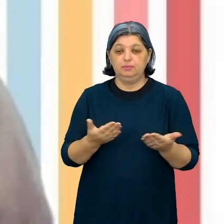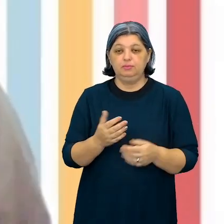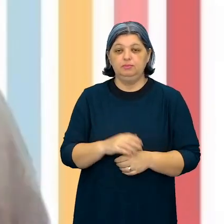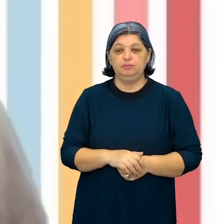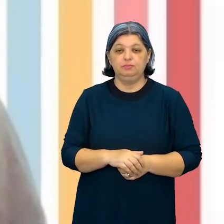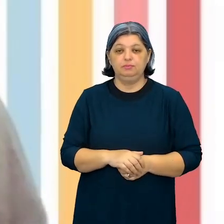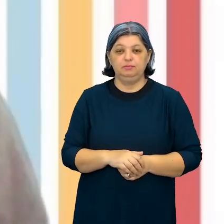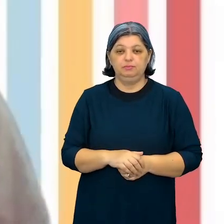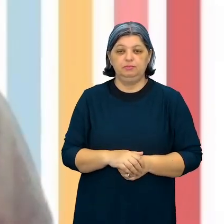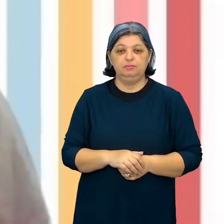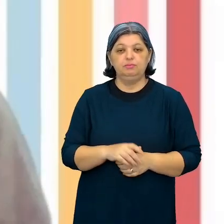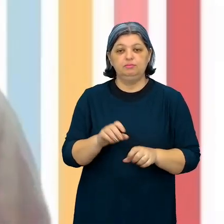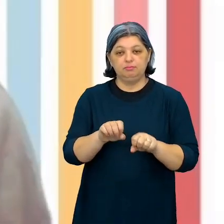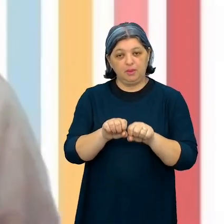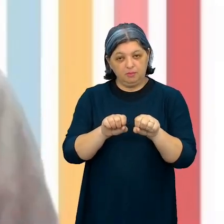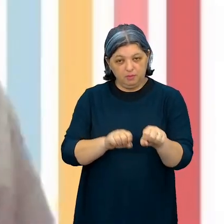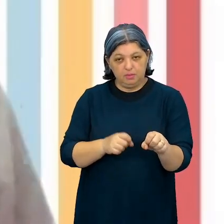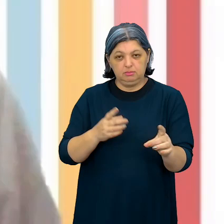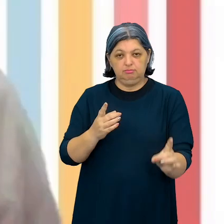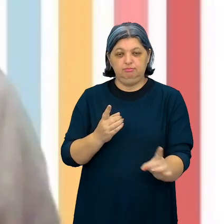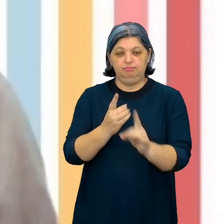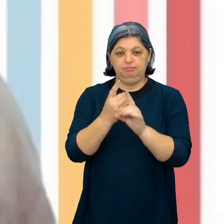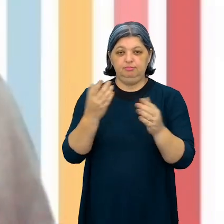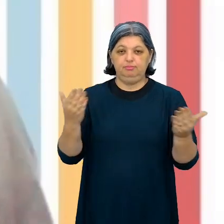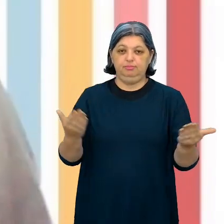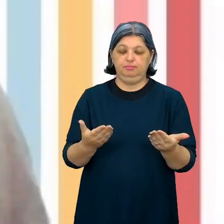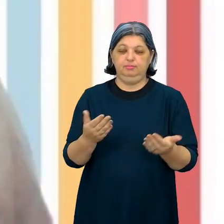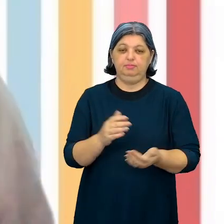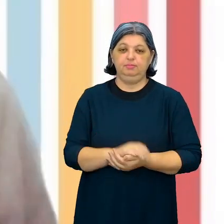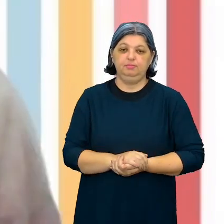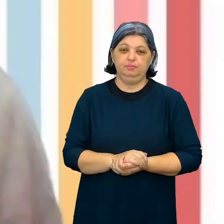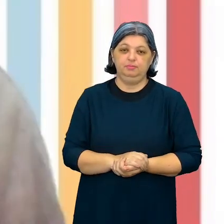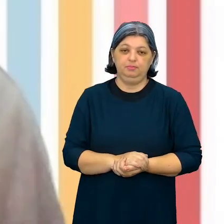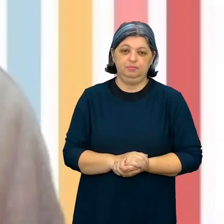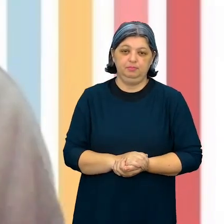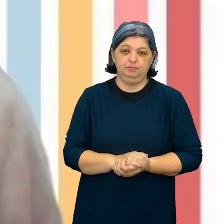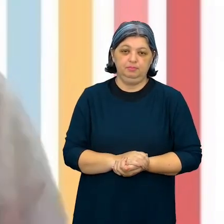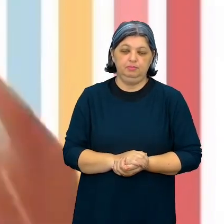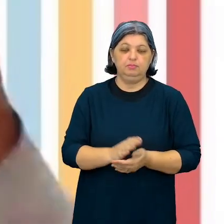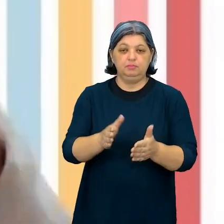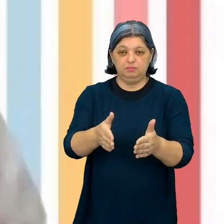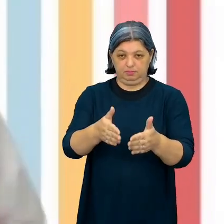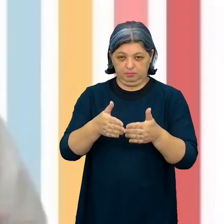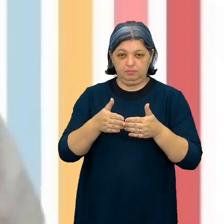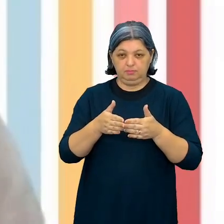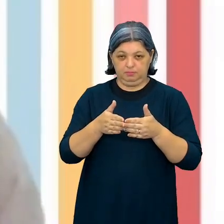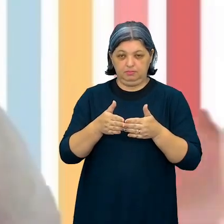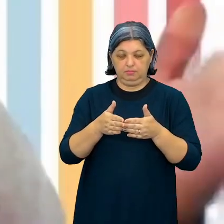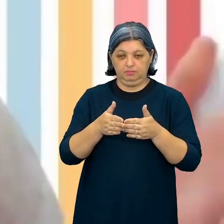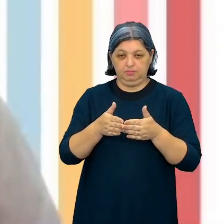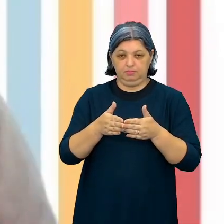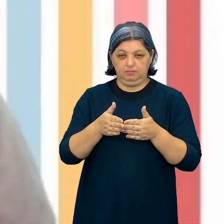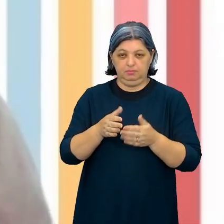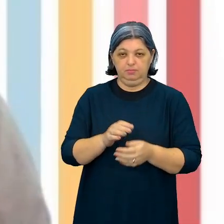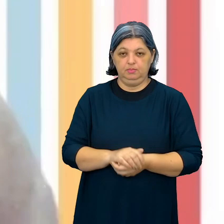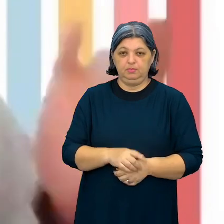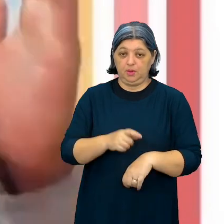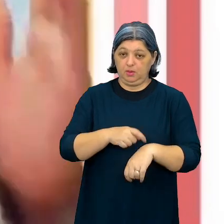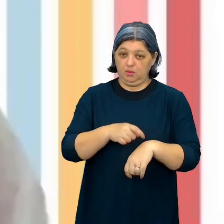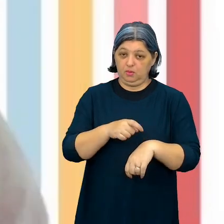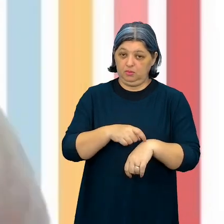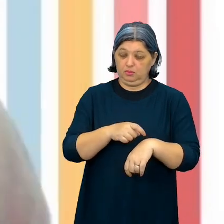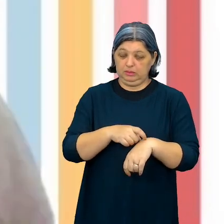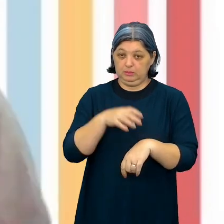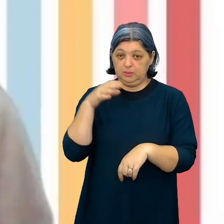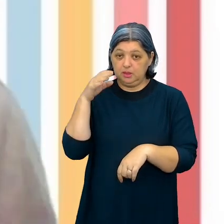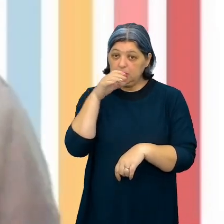está aqui para mais um encontro tá bem bom então eu vou pedir a licença de vocês por um instante porque o nosso tempo é